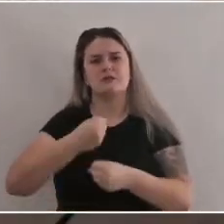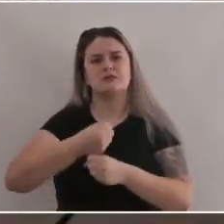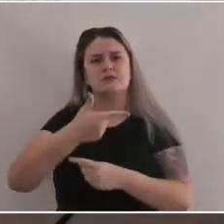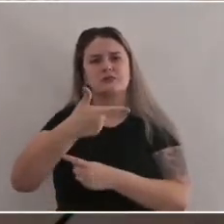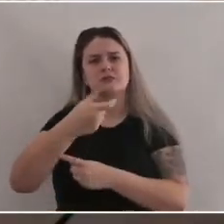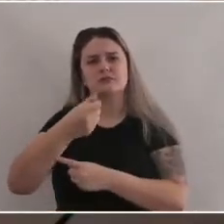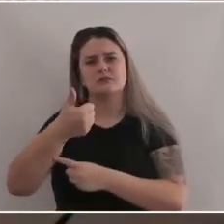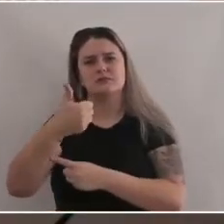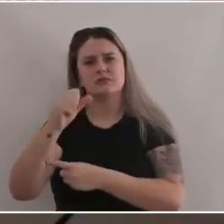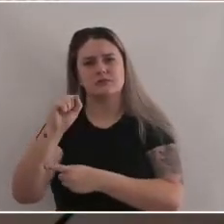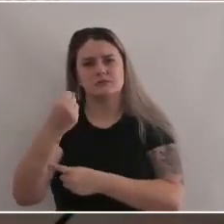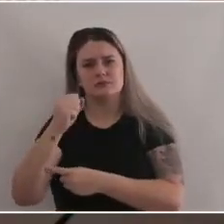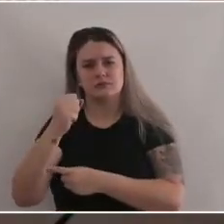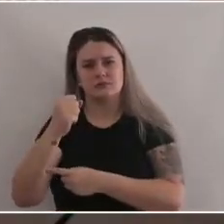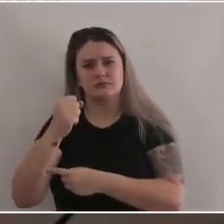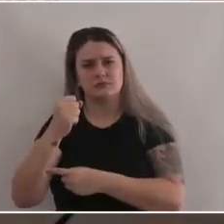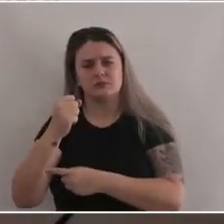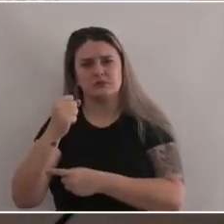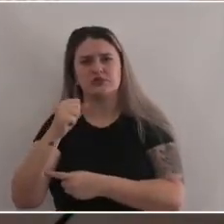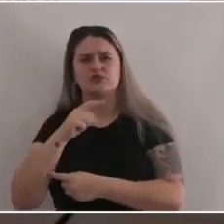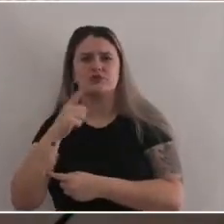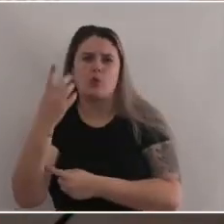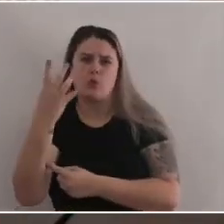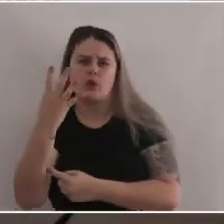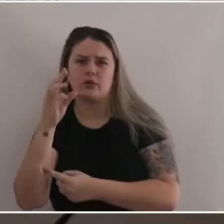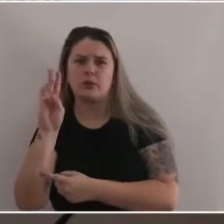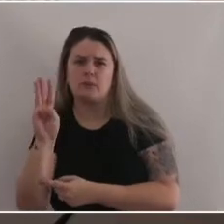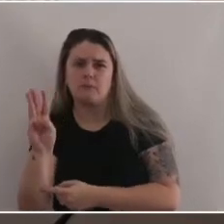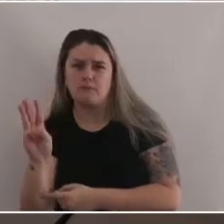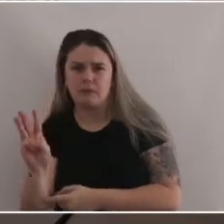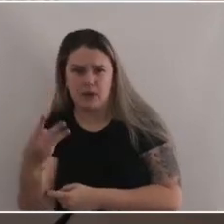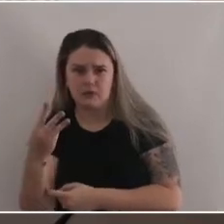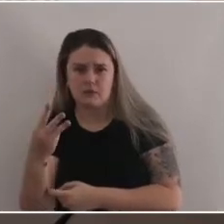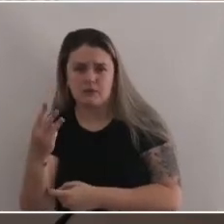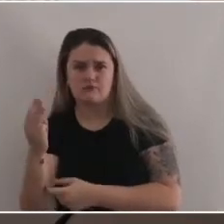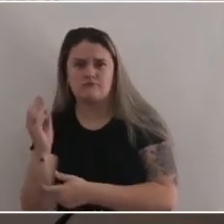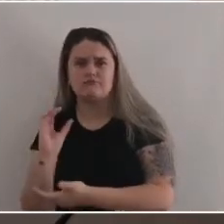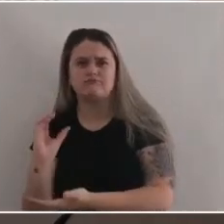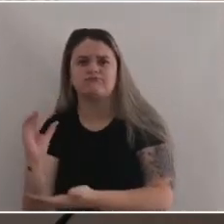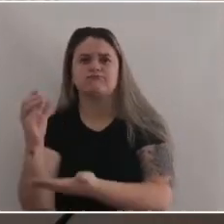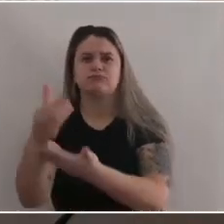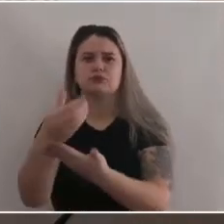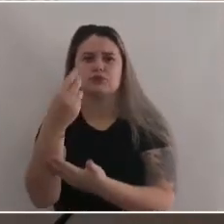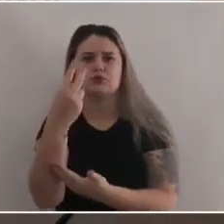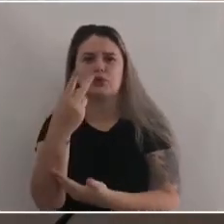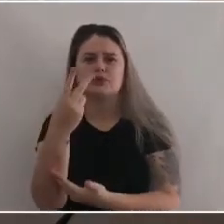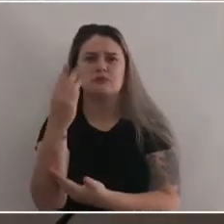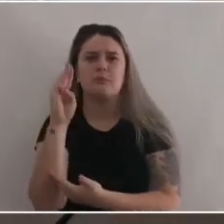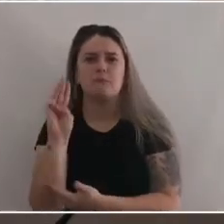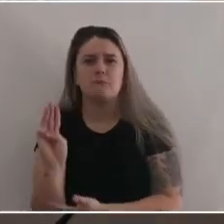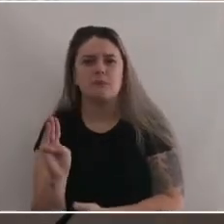2018, dos 4.909.000, foram devolvidos